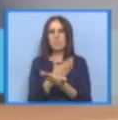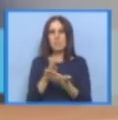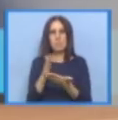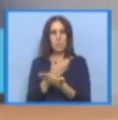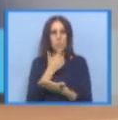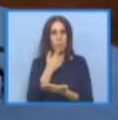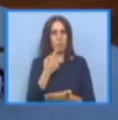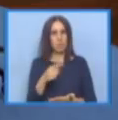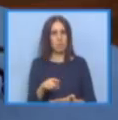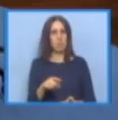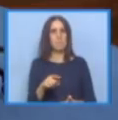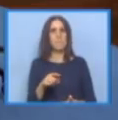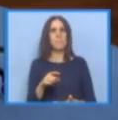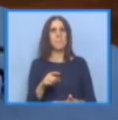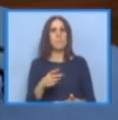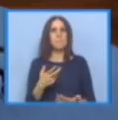divisões, cheia